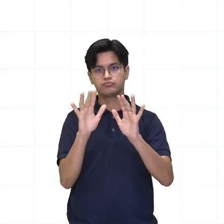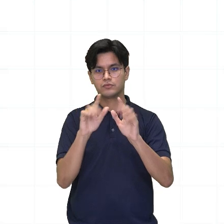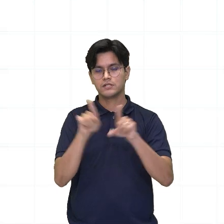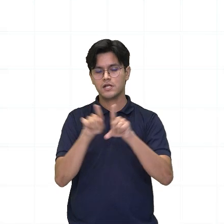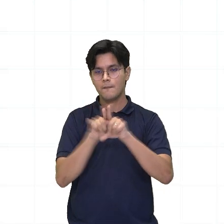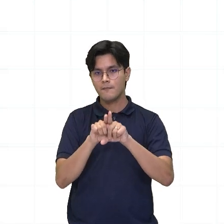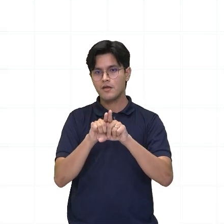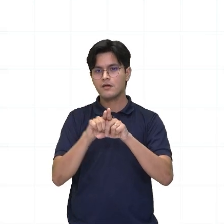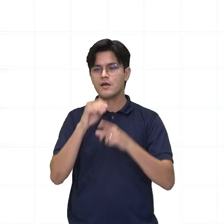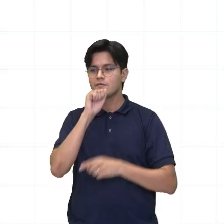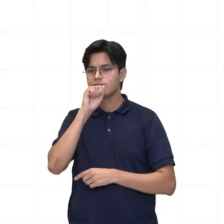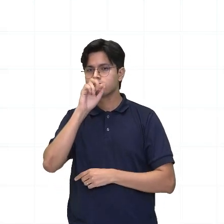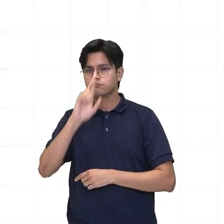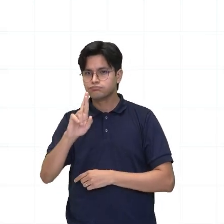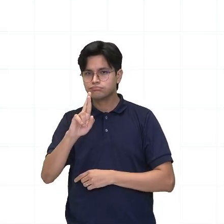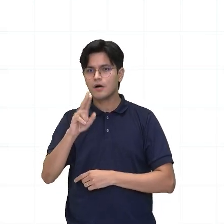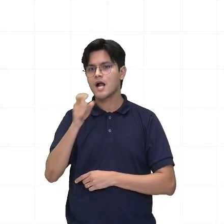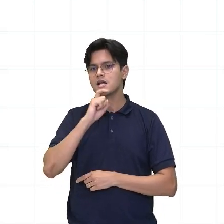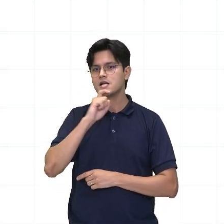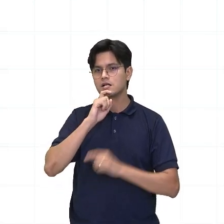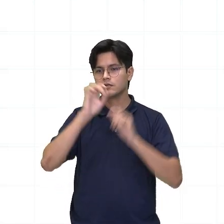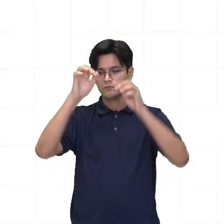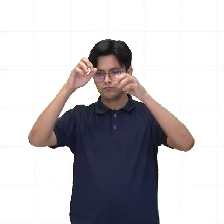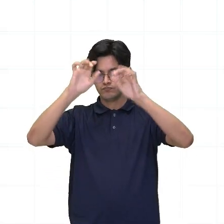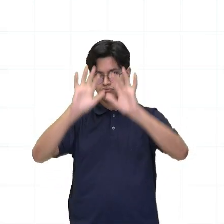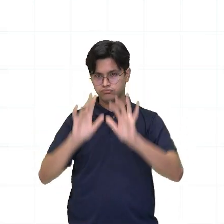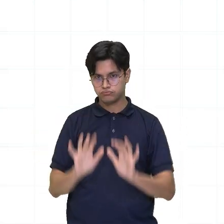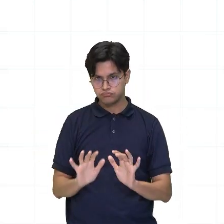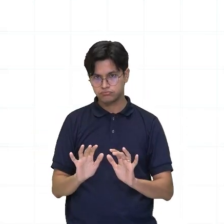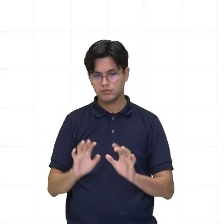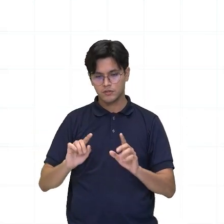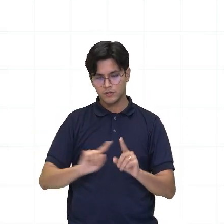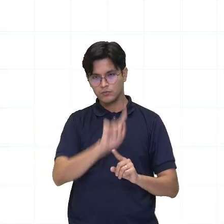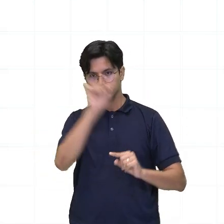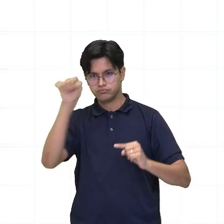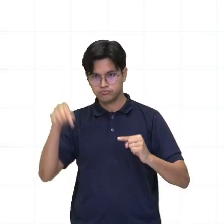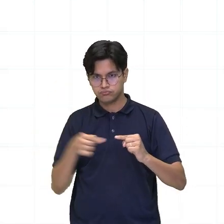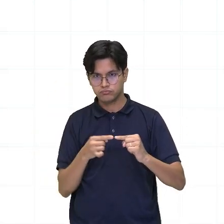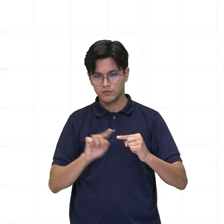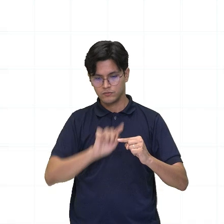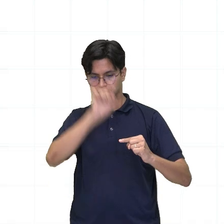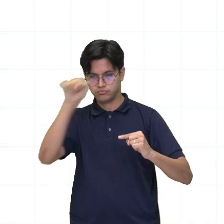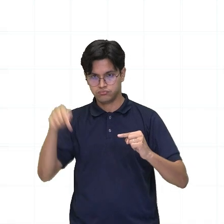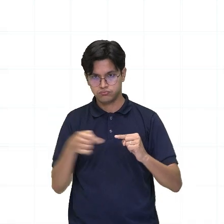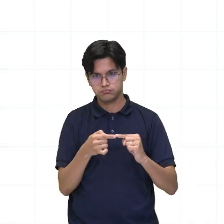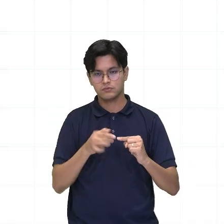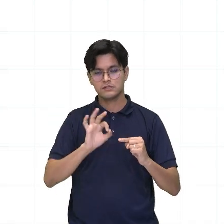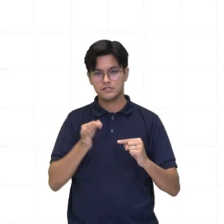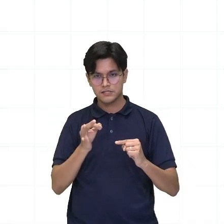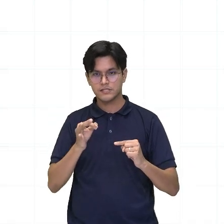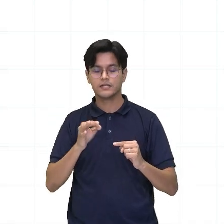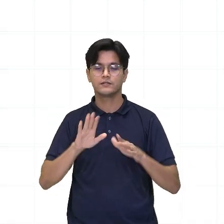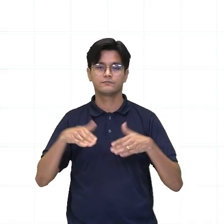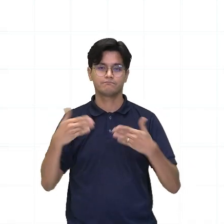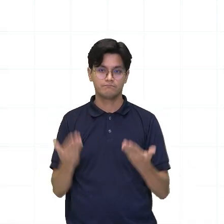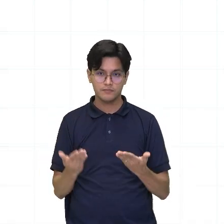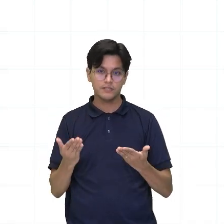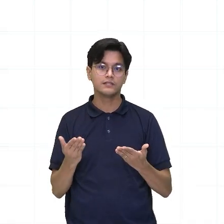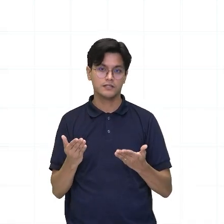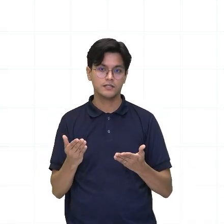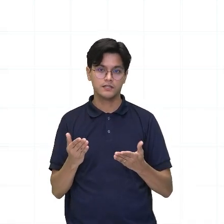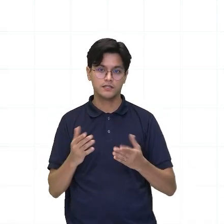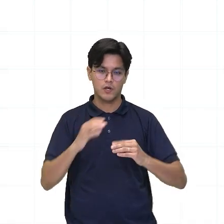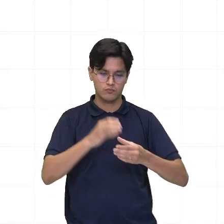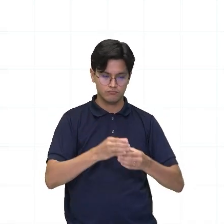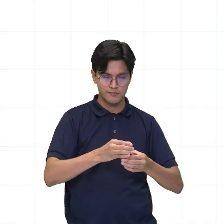esse ciclo, é que a temperatura varia. E como a tampa impede que haja essa troca